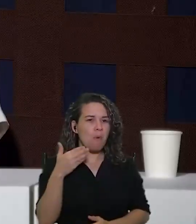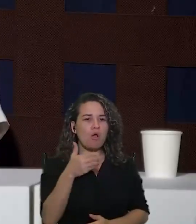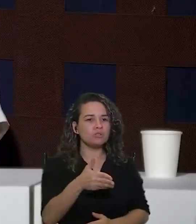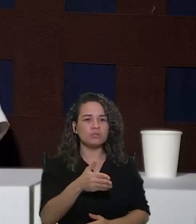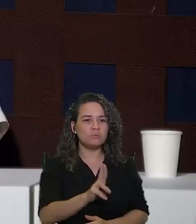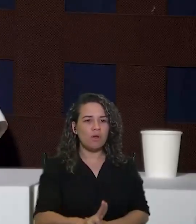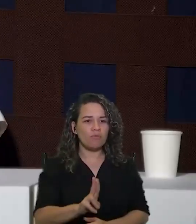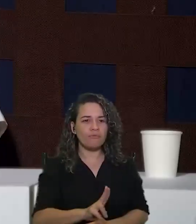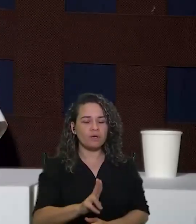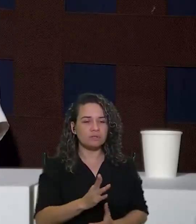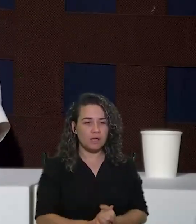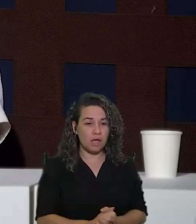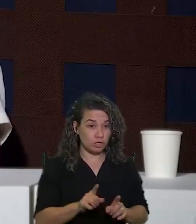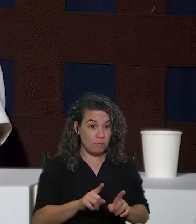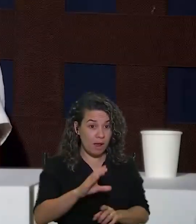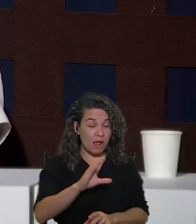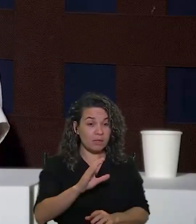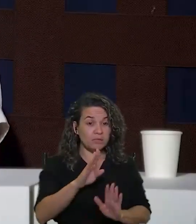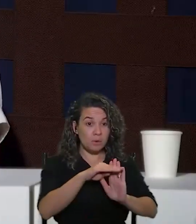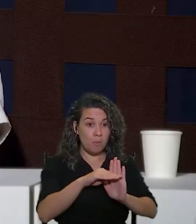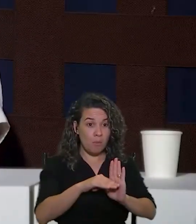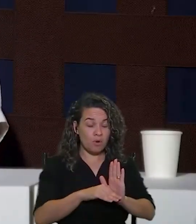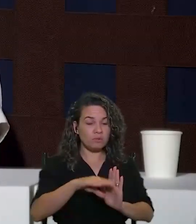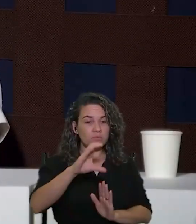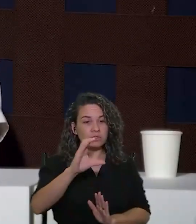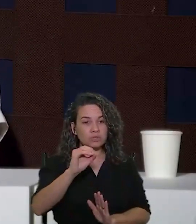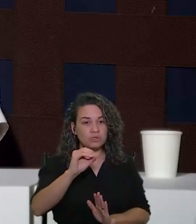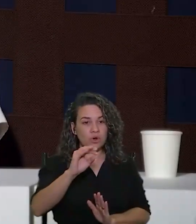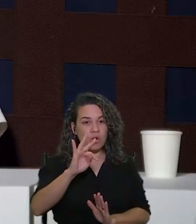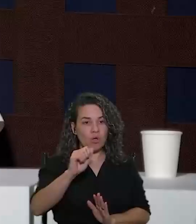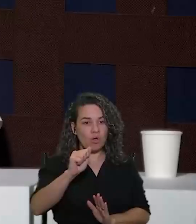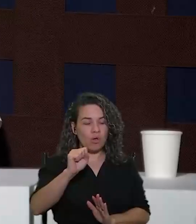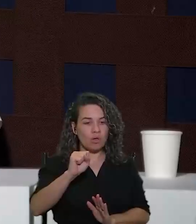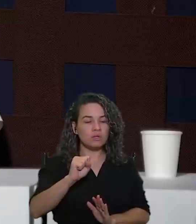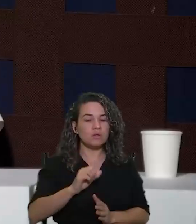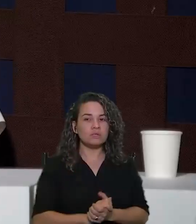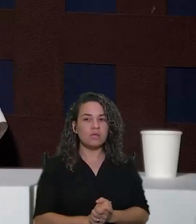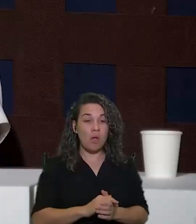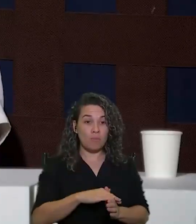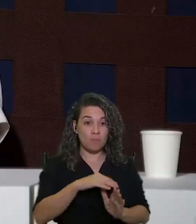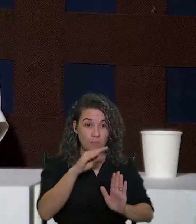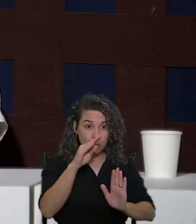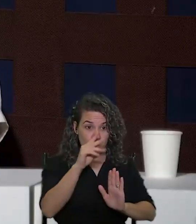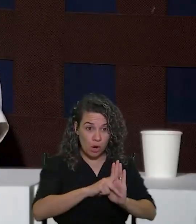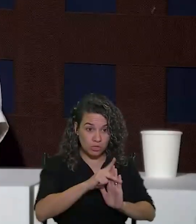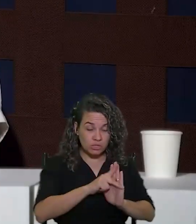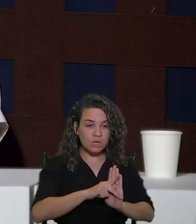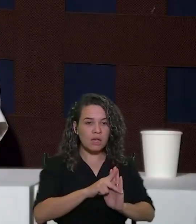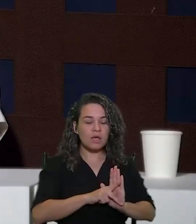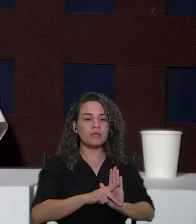um programa muito bem sucedido, que tem, obviamente, os seus problemas, né, mas a gente não pode utilizar